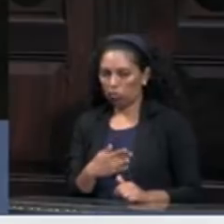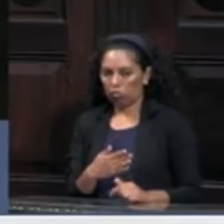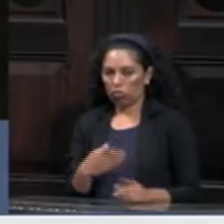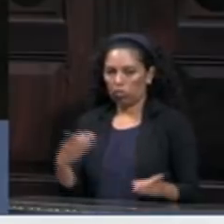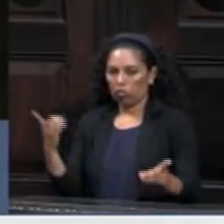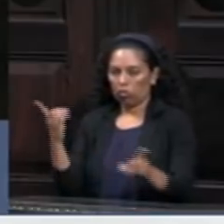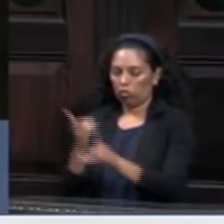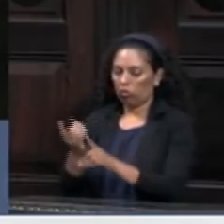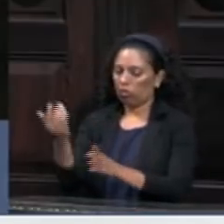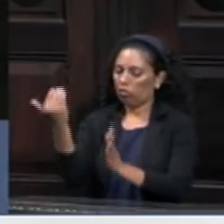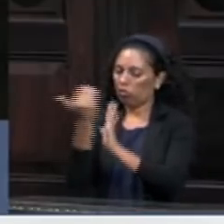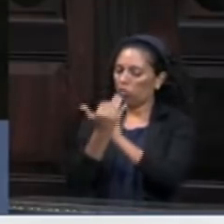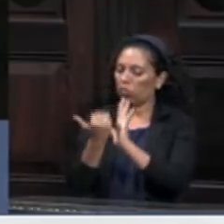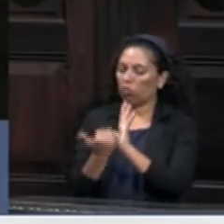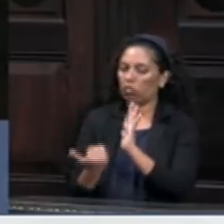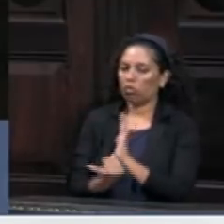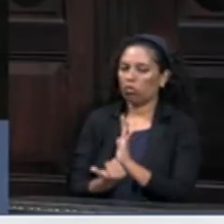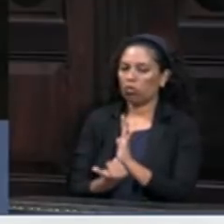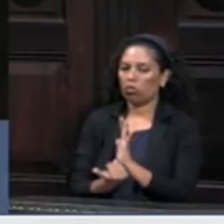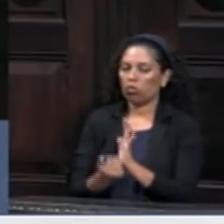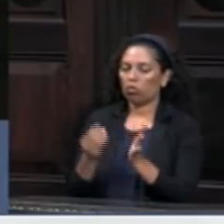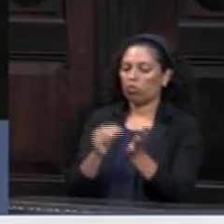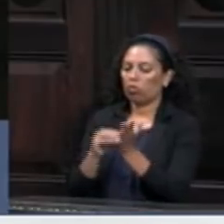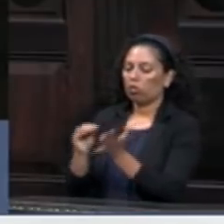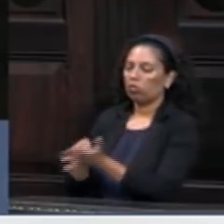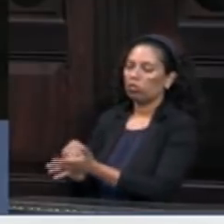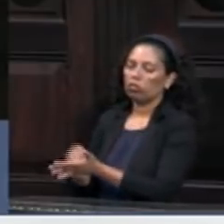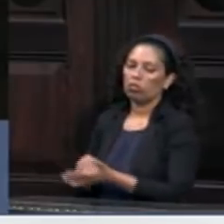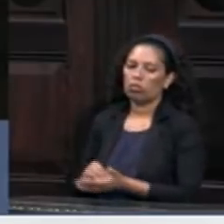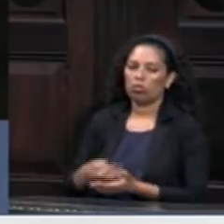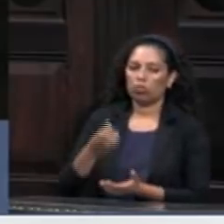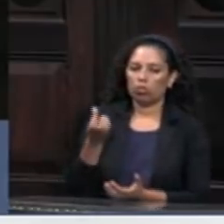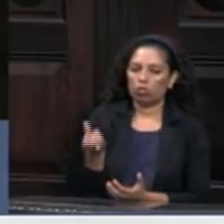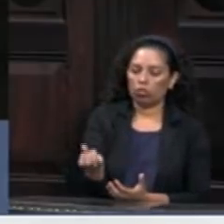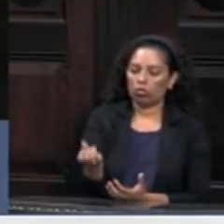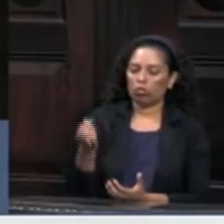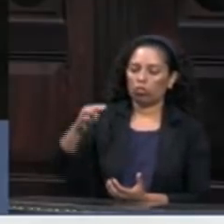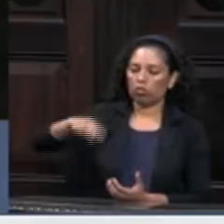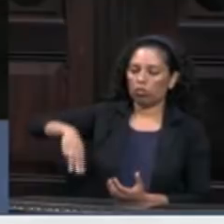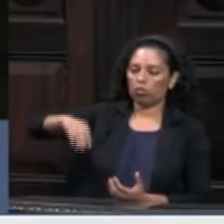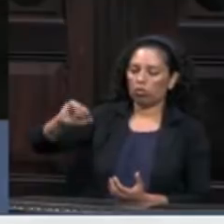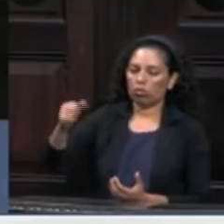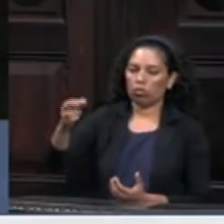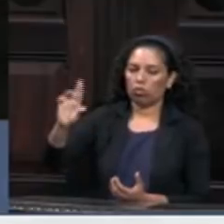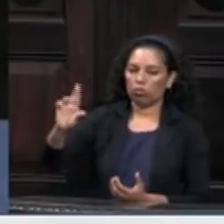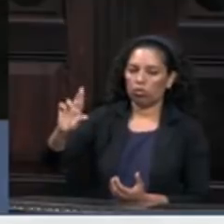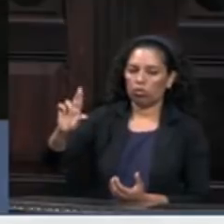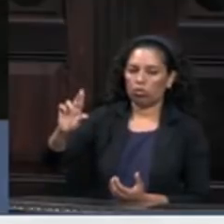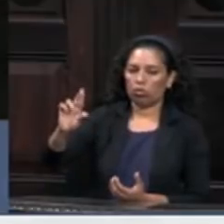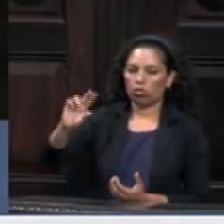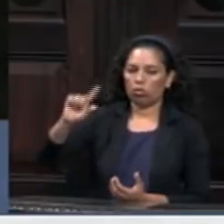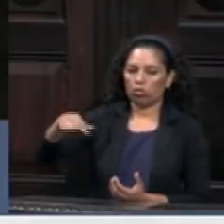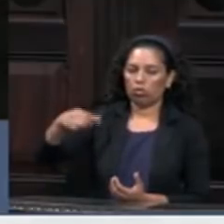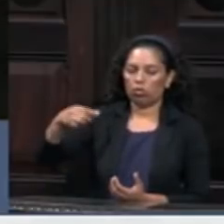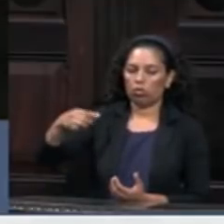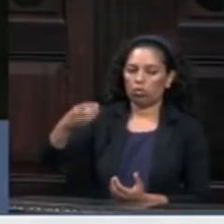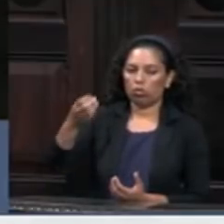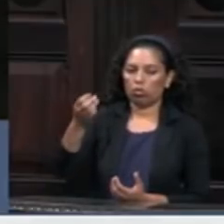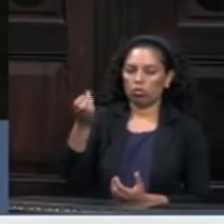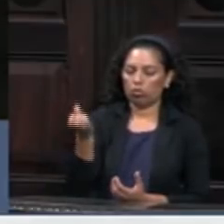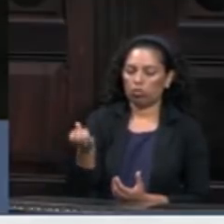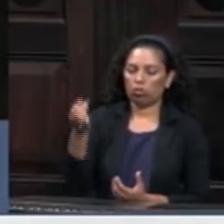um orçamento com déficit de 6 bilhões e 300. Desculpe,